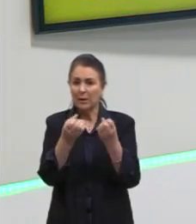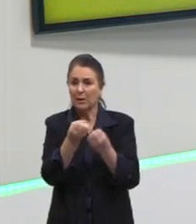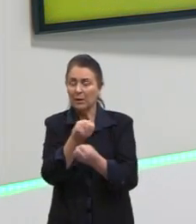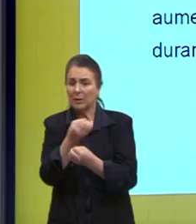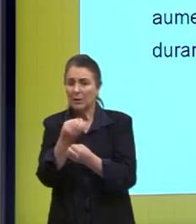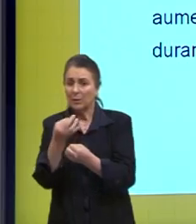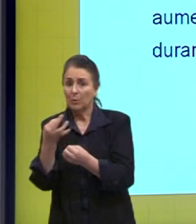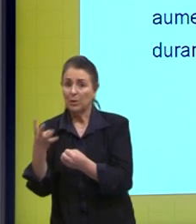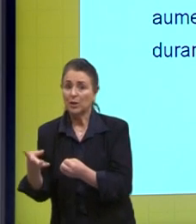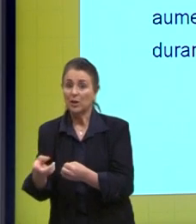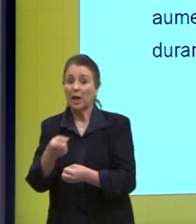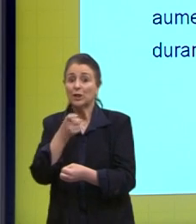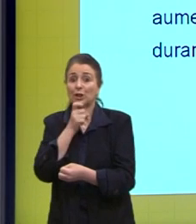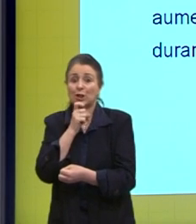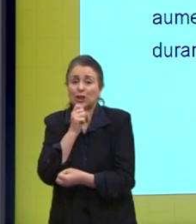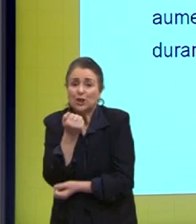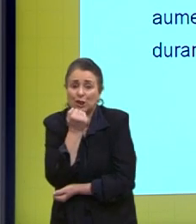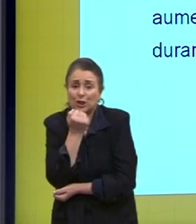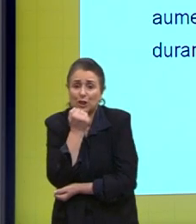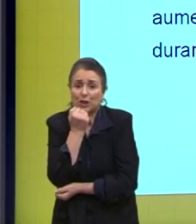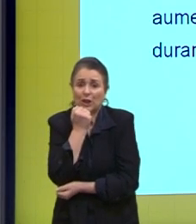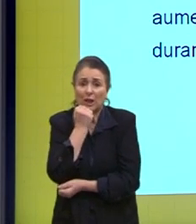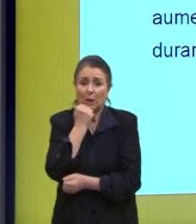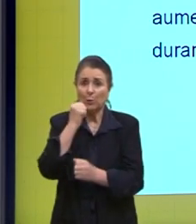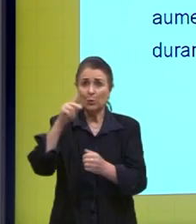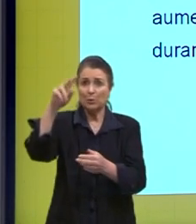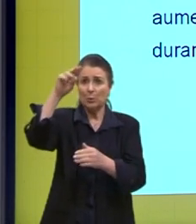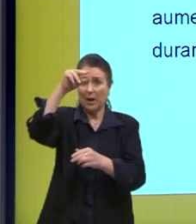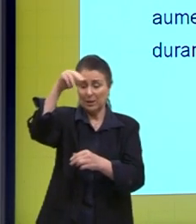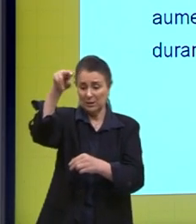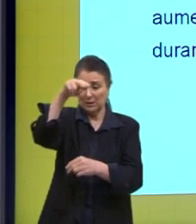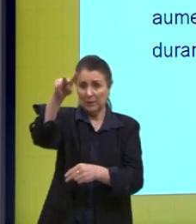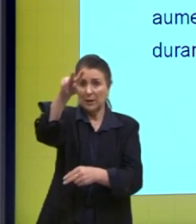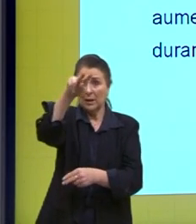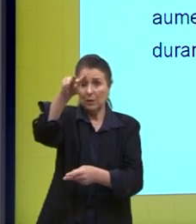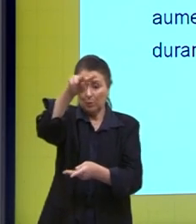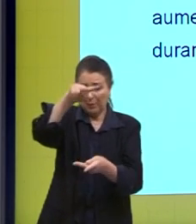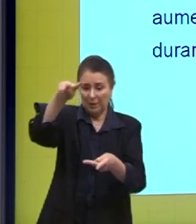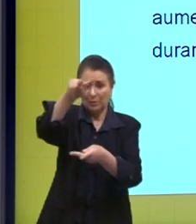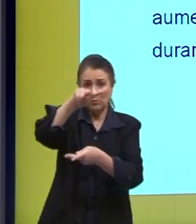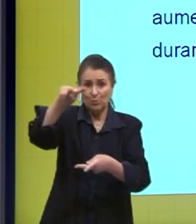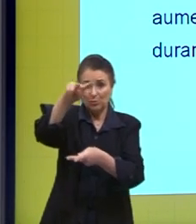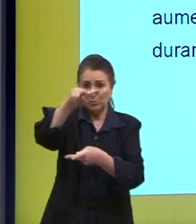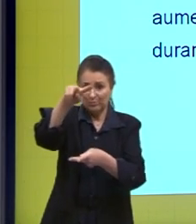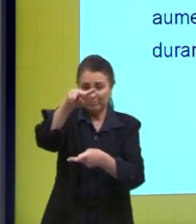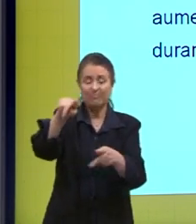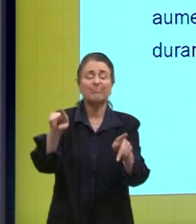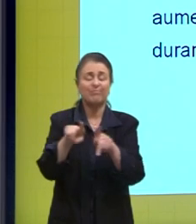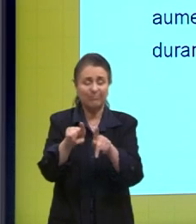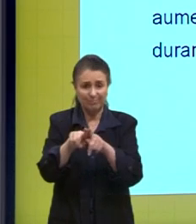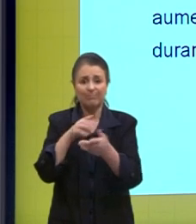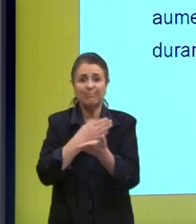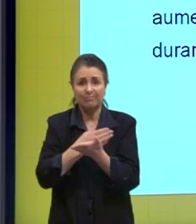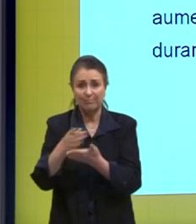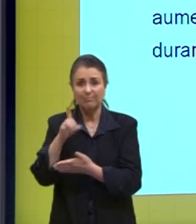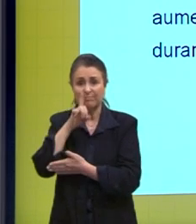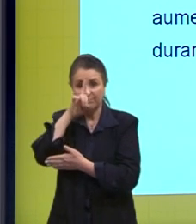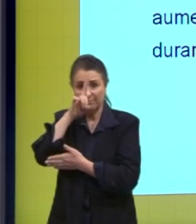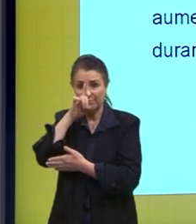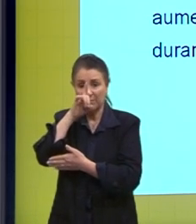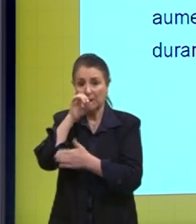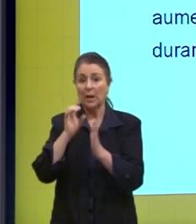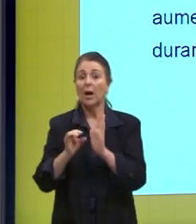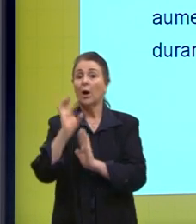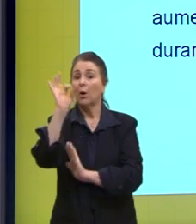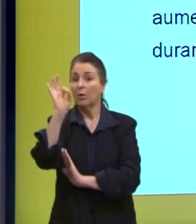Groenlândia e da Antártica ocidental que já estão quase se deslocando as taxas aceleradas de